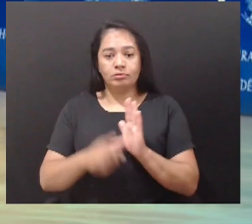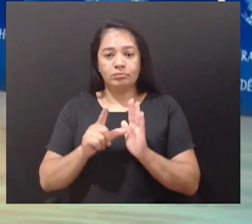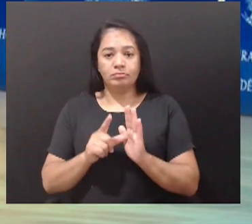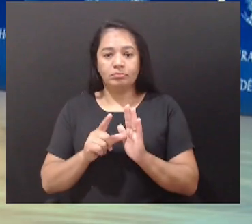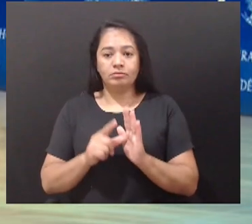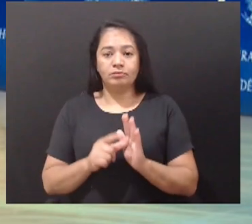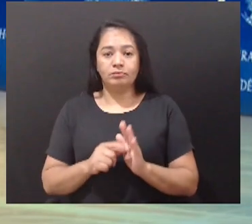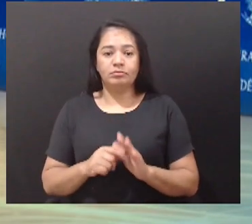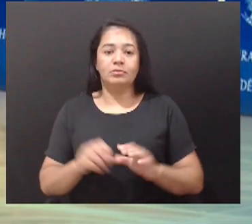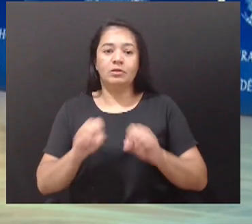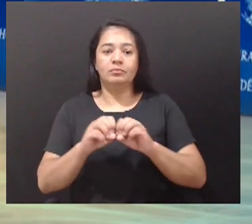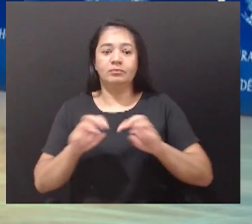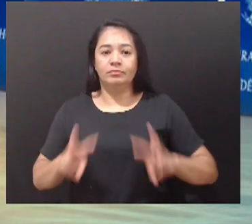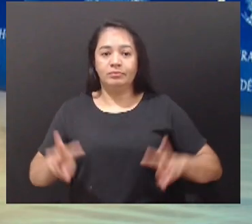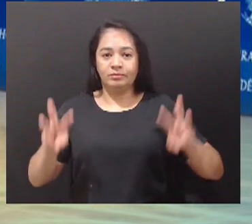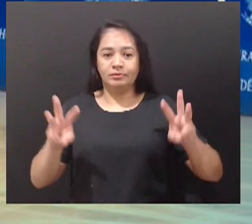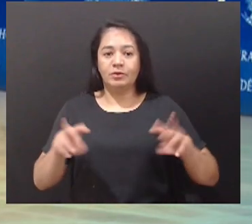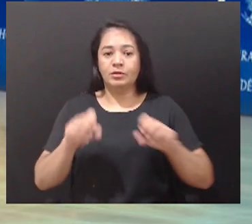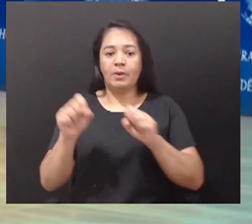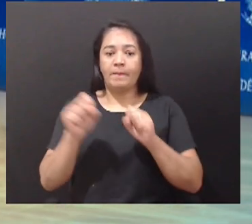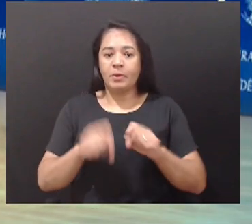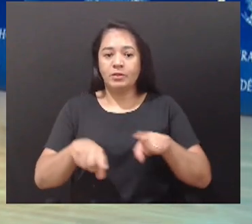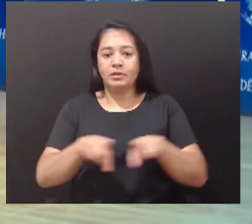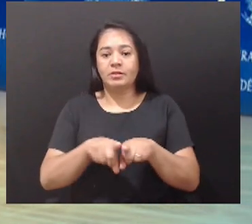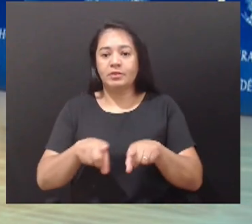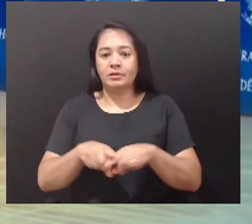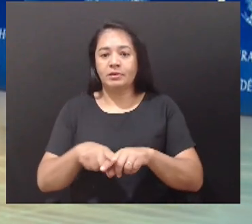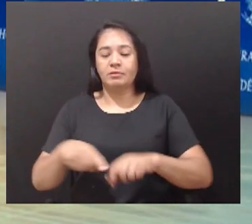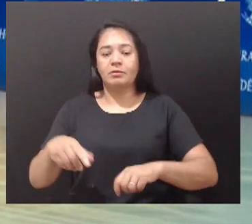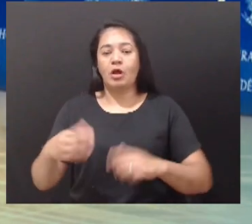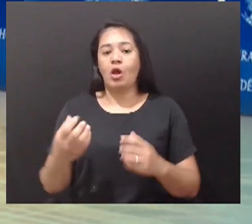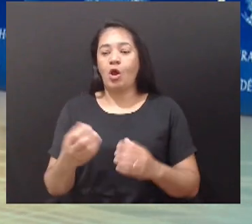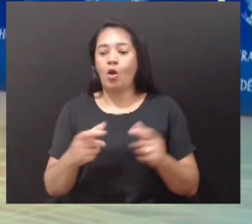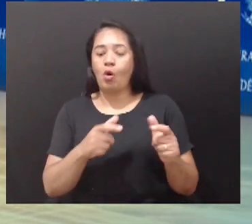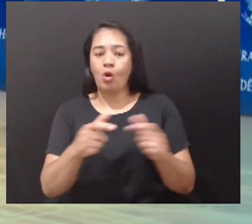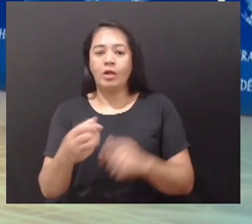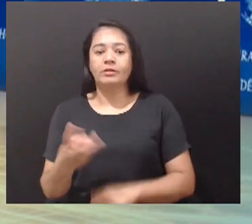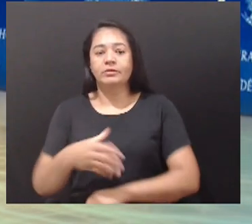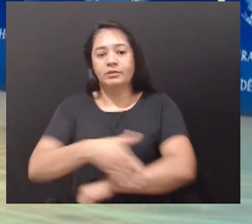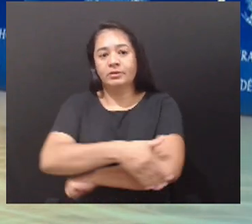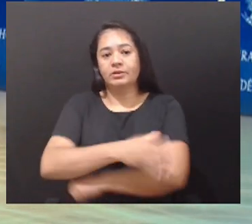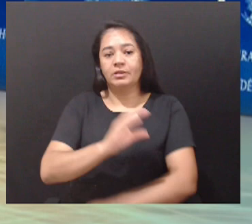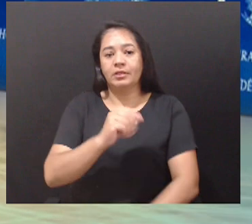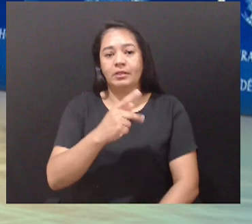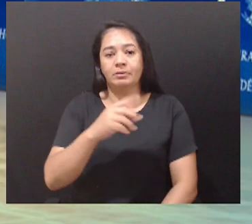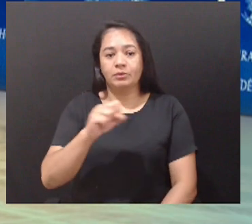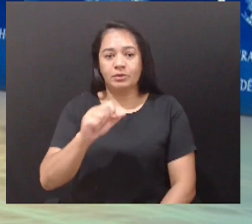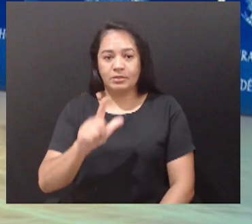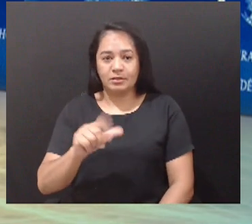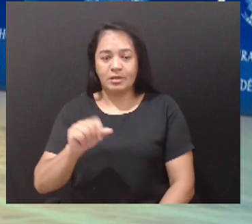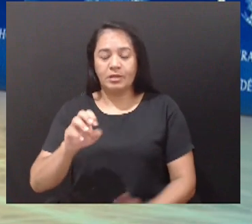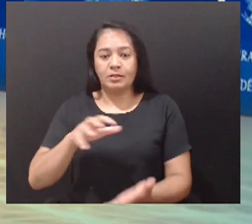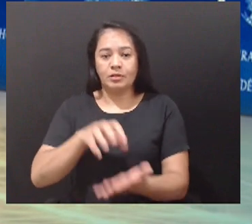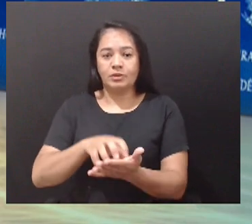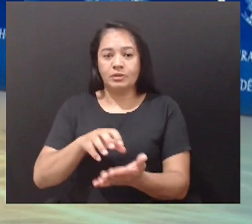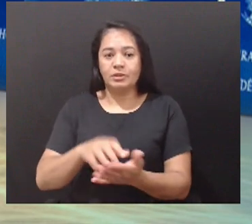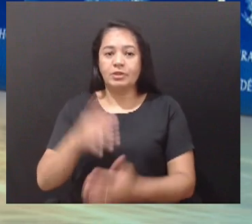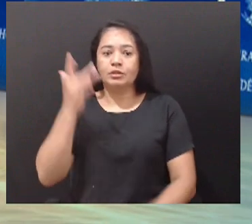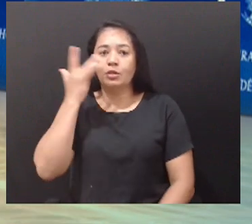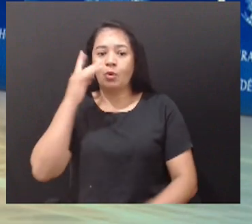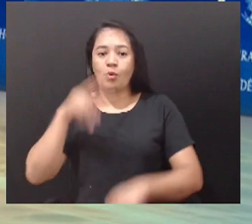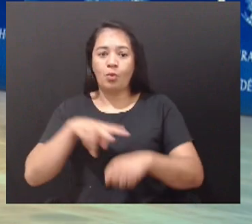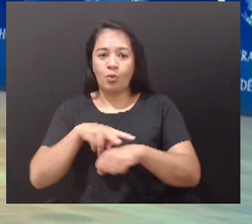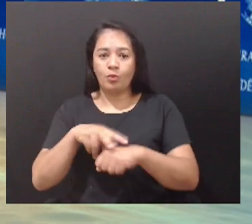cidadão e você pode fazer em uma das 3 unidades, uma no centro, uma no distrito do Ouro Verde e a outra